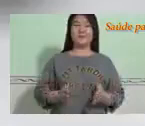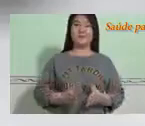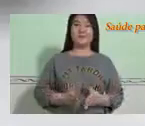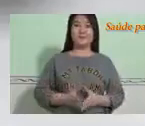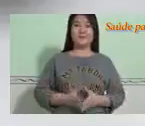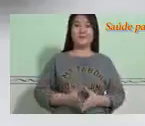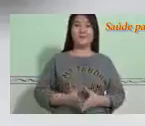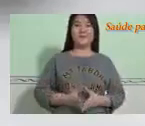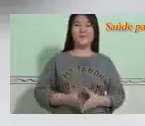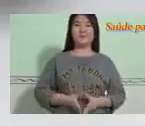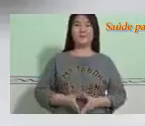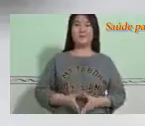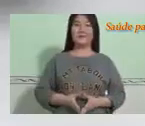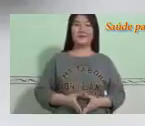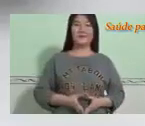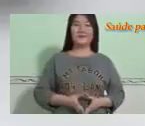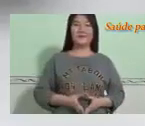Por fim,